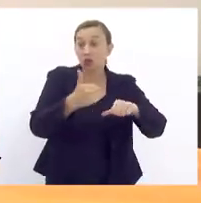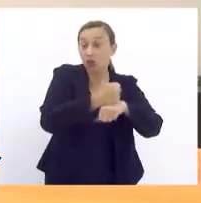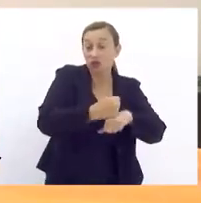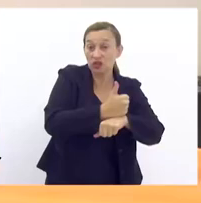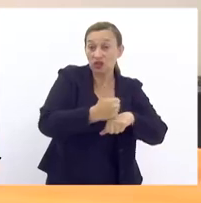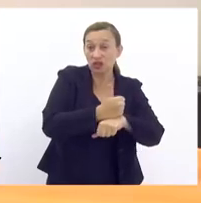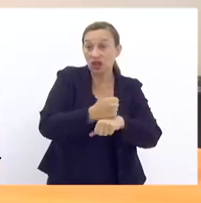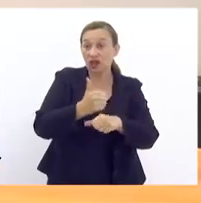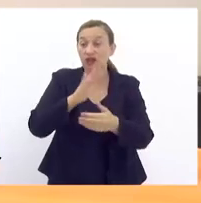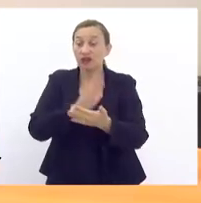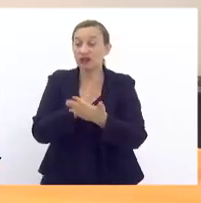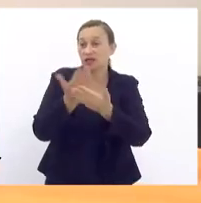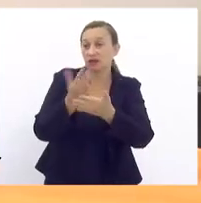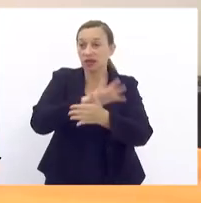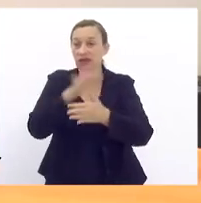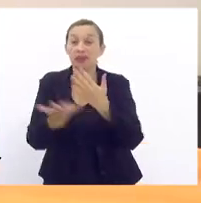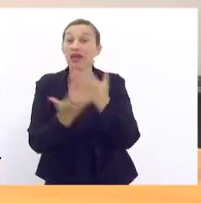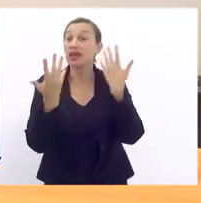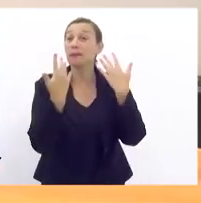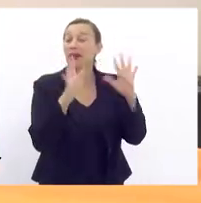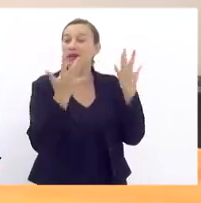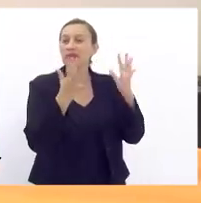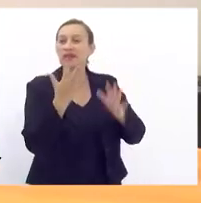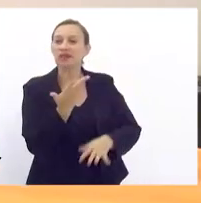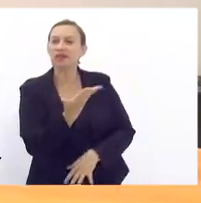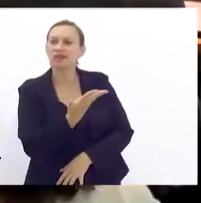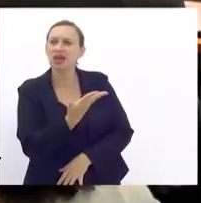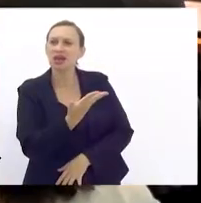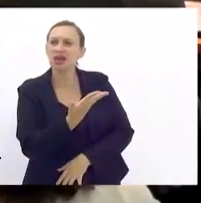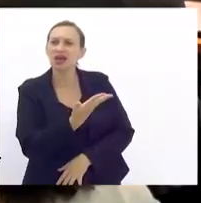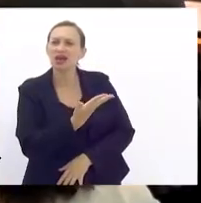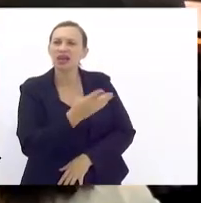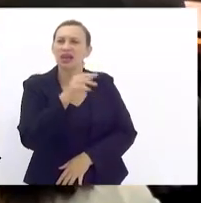parabenizar aqui a nossa querida como é seu nome